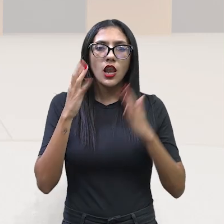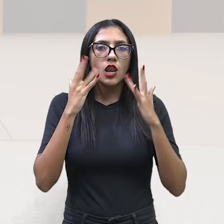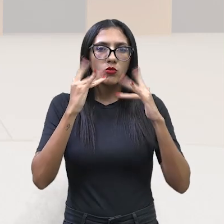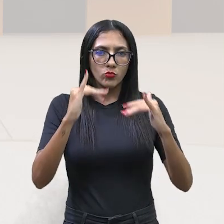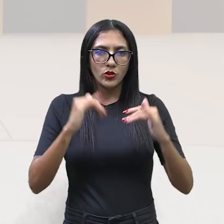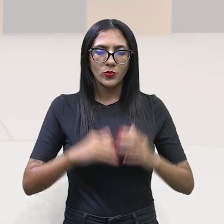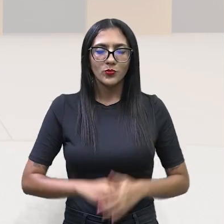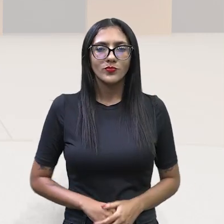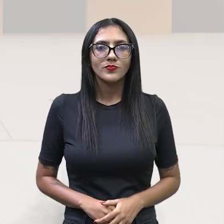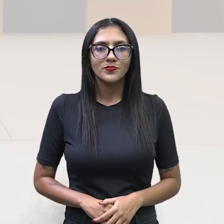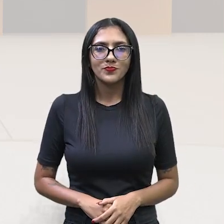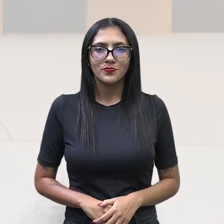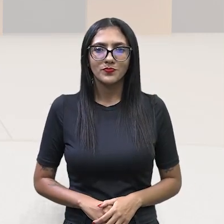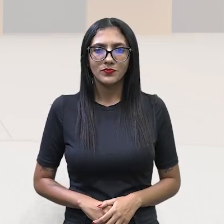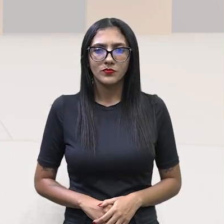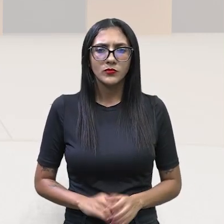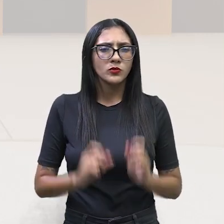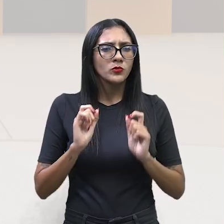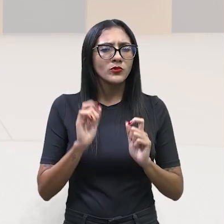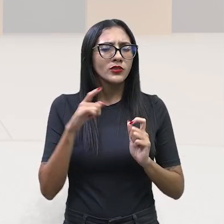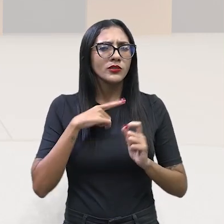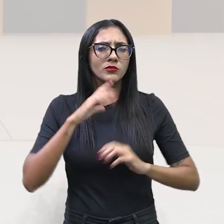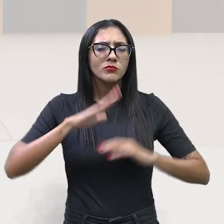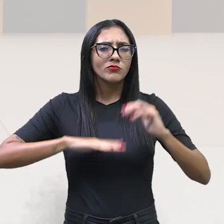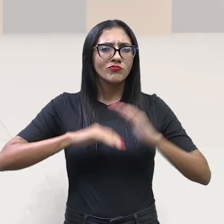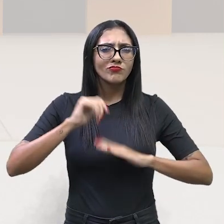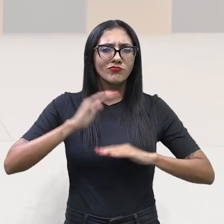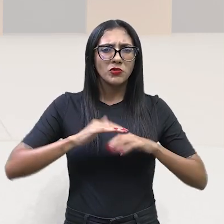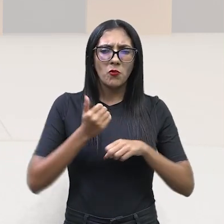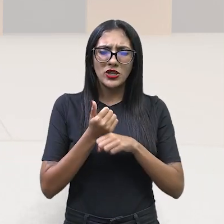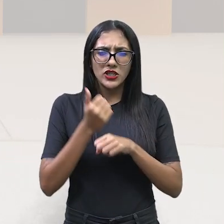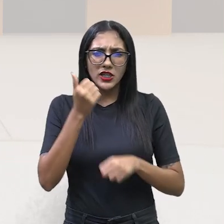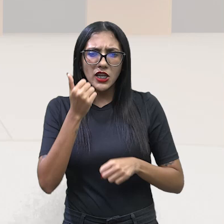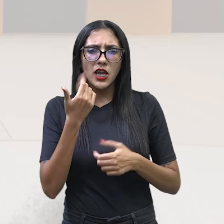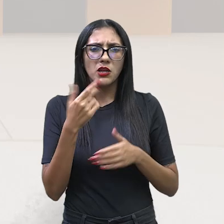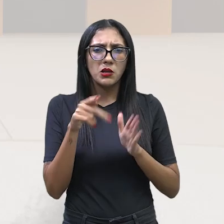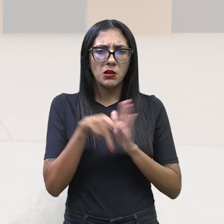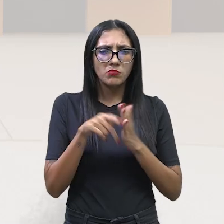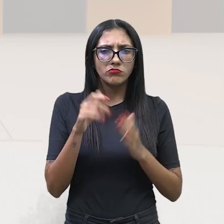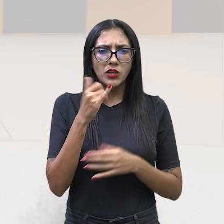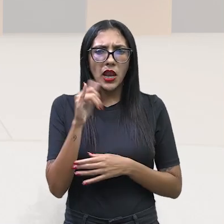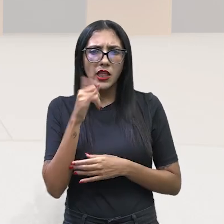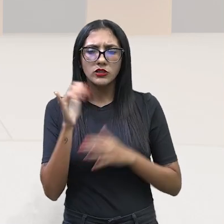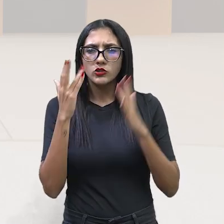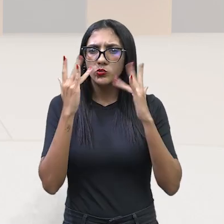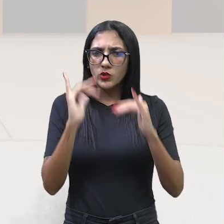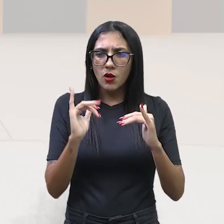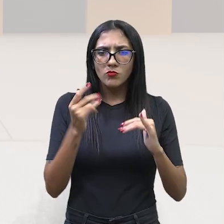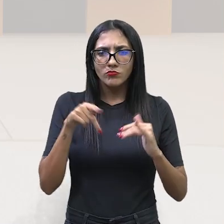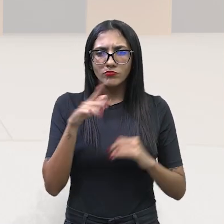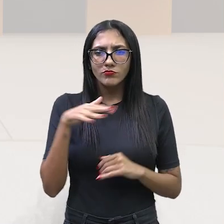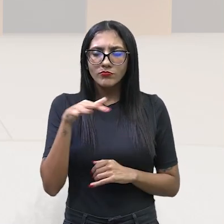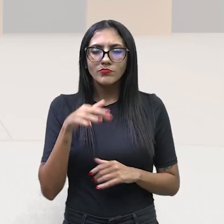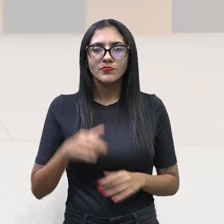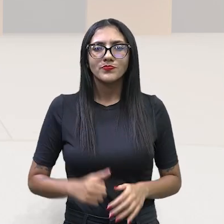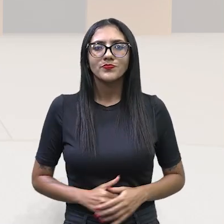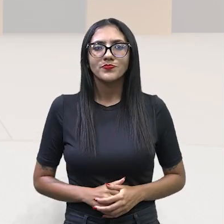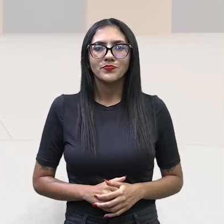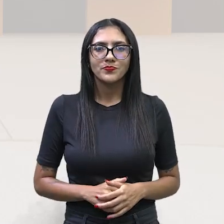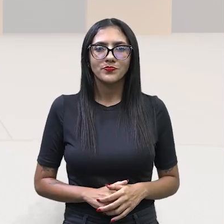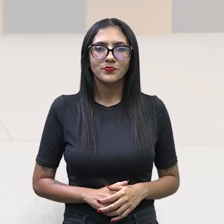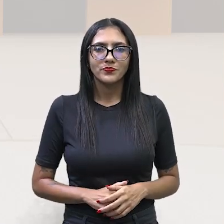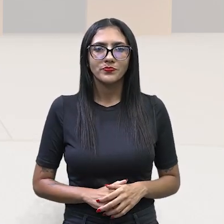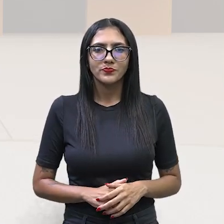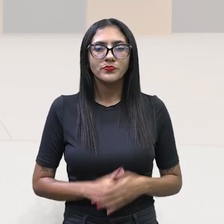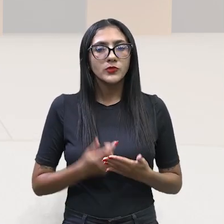E olha só, o que faz, você é professor, o que faz o engenheiro de energias renováveis aqui na nossa região, hein? Olha só, o